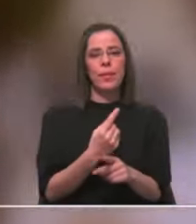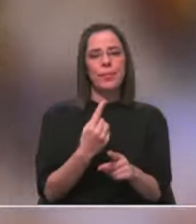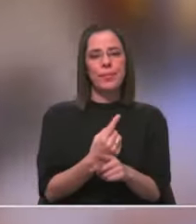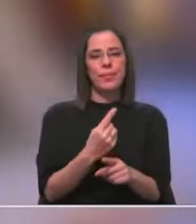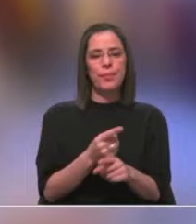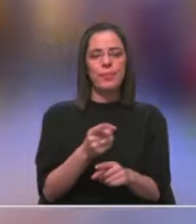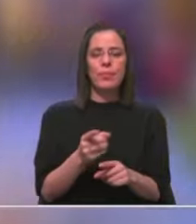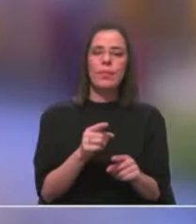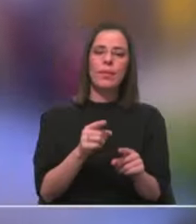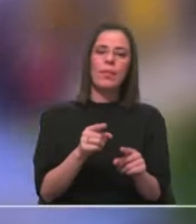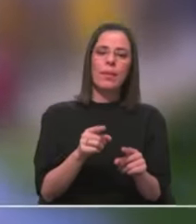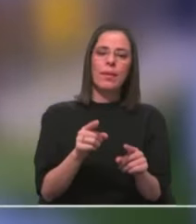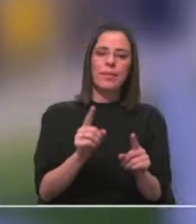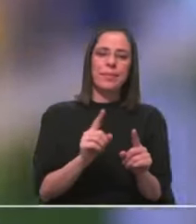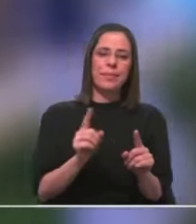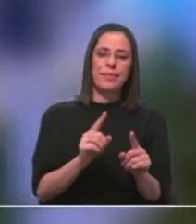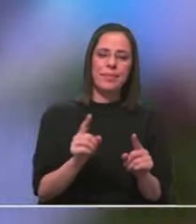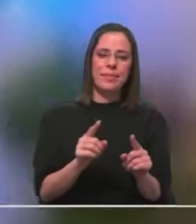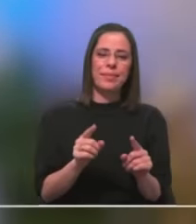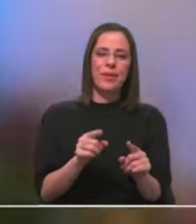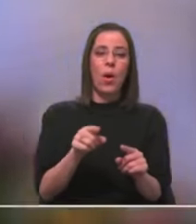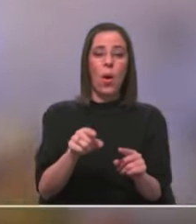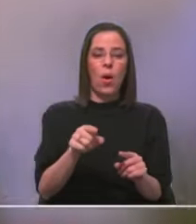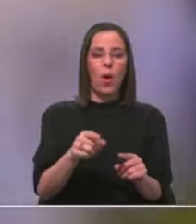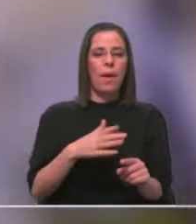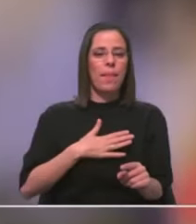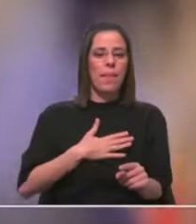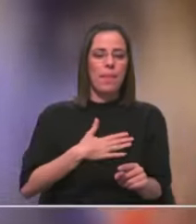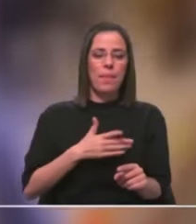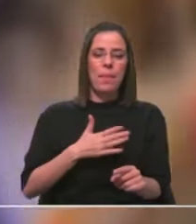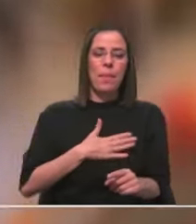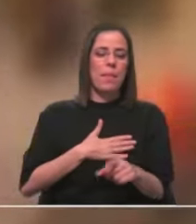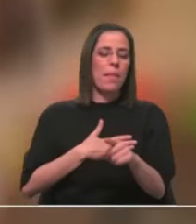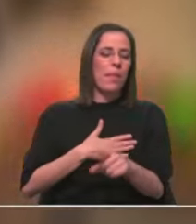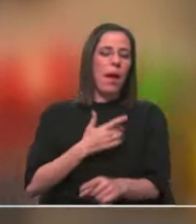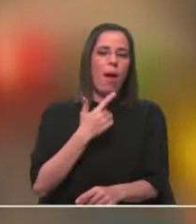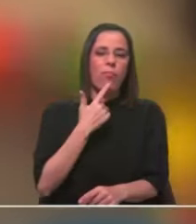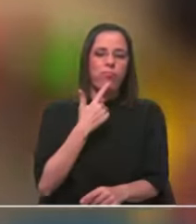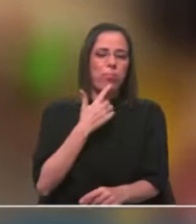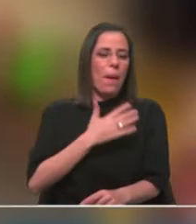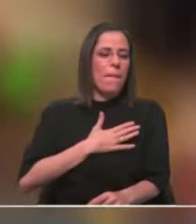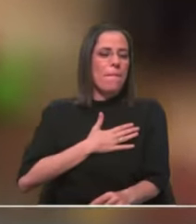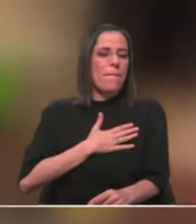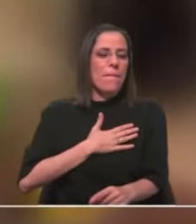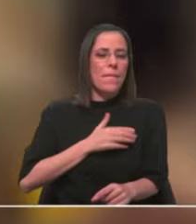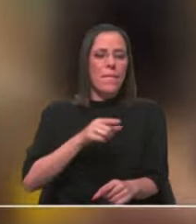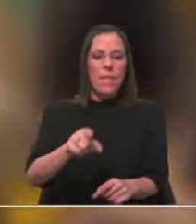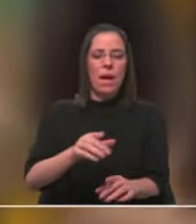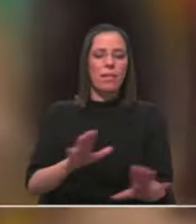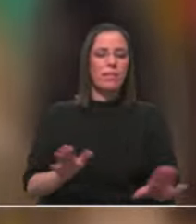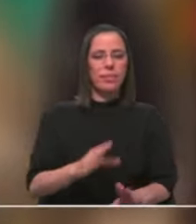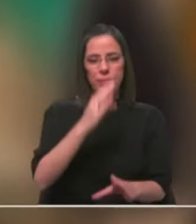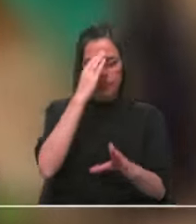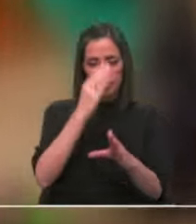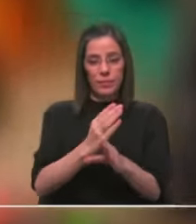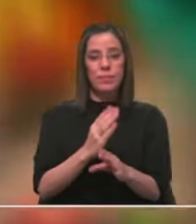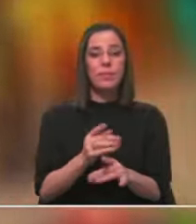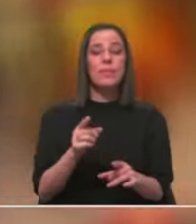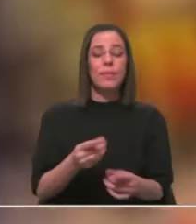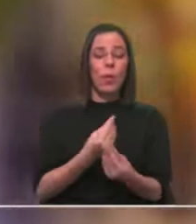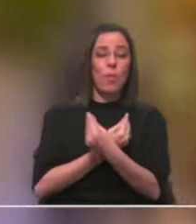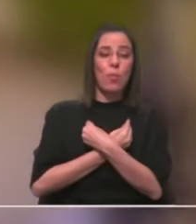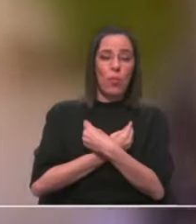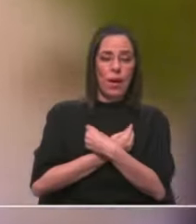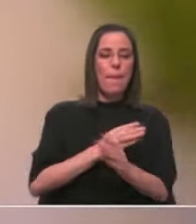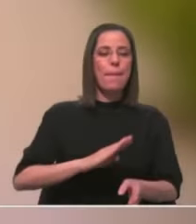coisinha. Oh, então, este aqui é que não é, mas é um tapetinho. Olha, este mas... gosto bastante. Foi este que tu me deste, tenho igual. Os